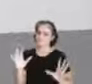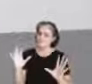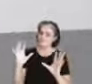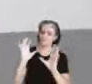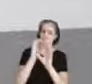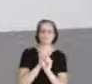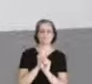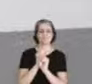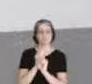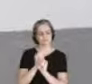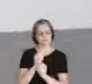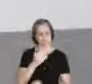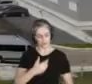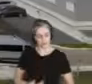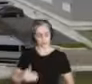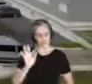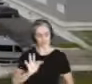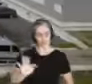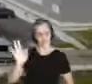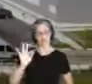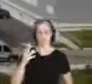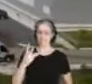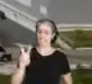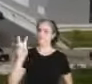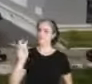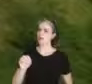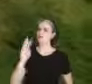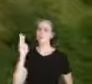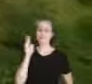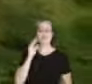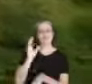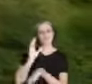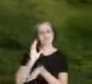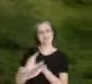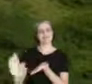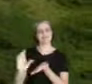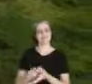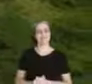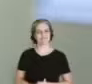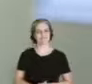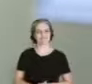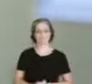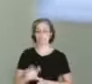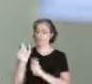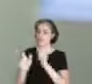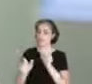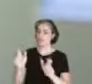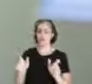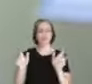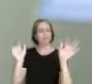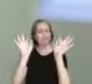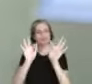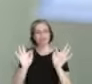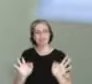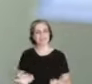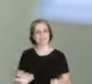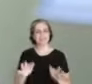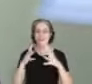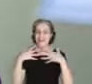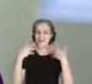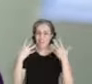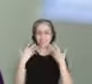todo, os empreendimentos contaram com 350 milhões de reais em investimentos federais. Vemos a felicidade no rosto das